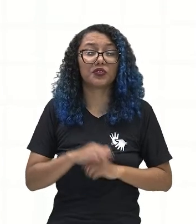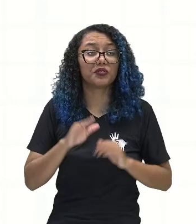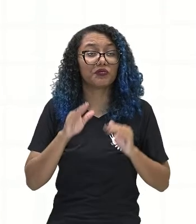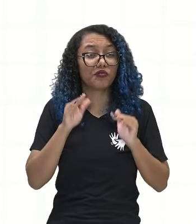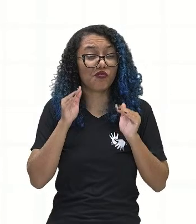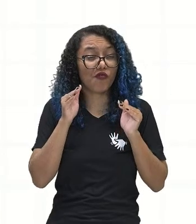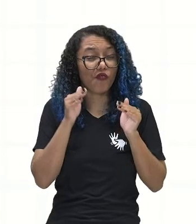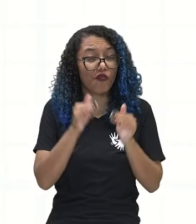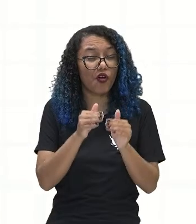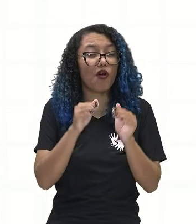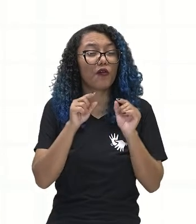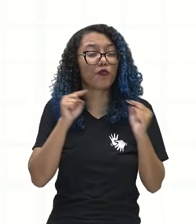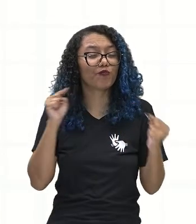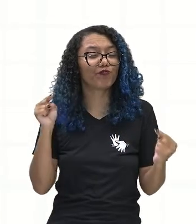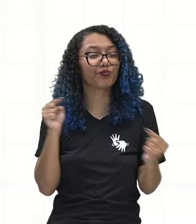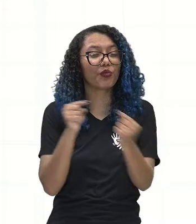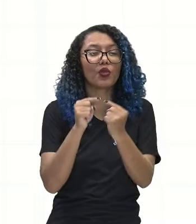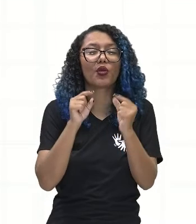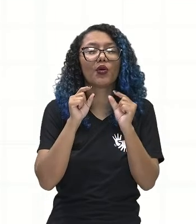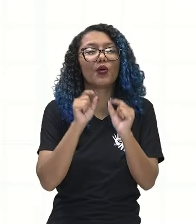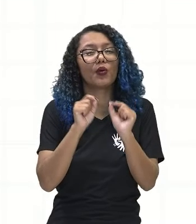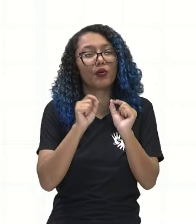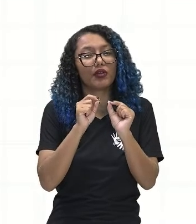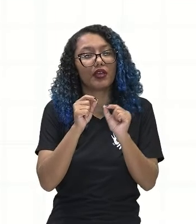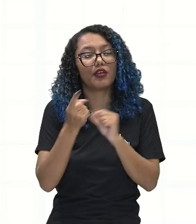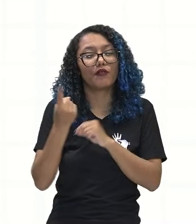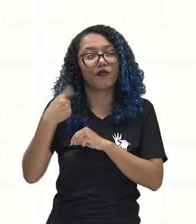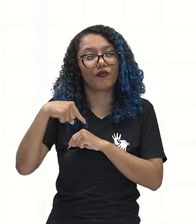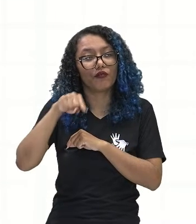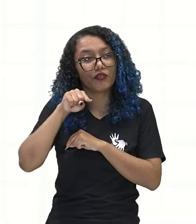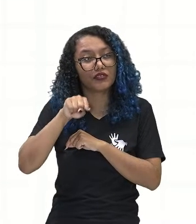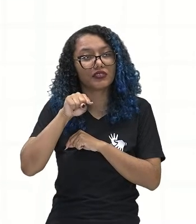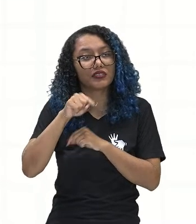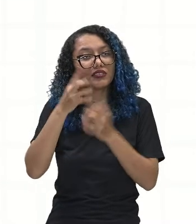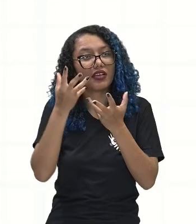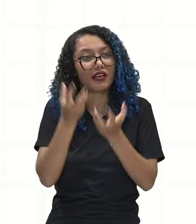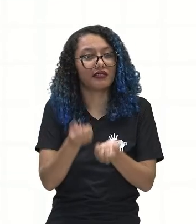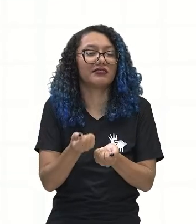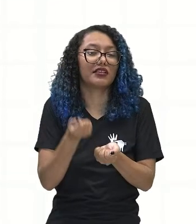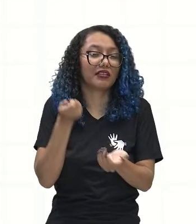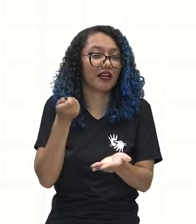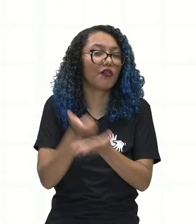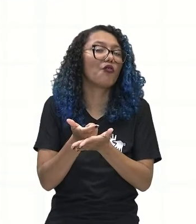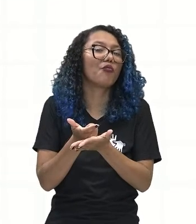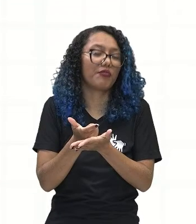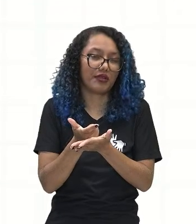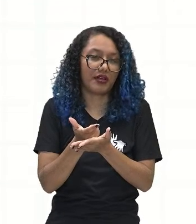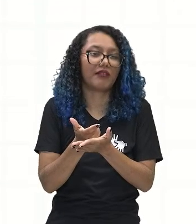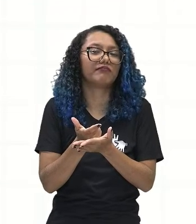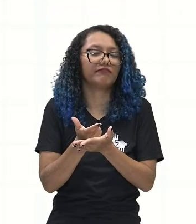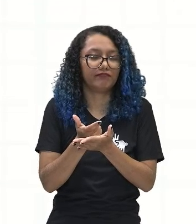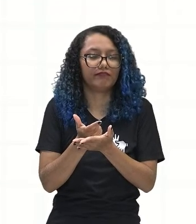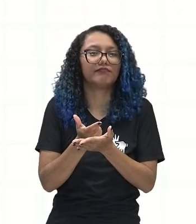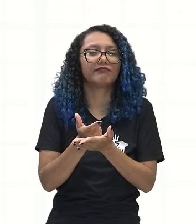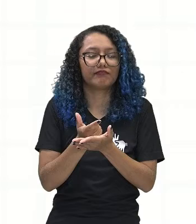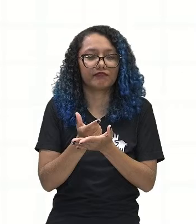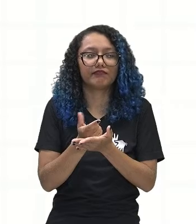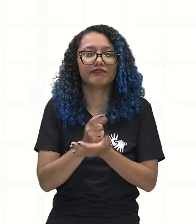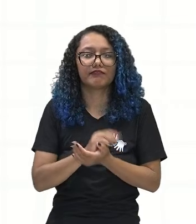te persuadir a adquirir esses produtos, esses serviços, não é?